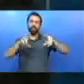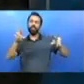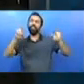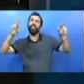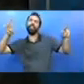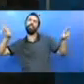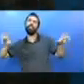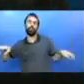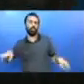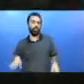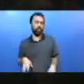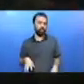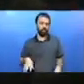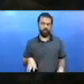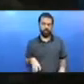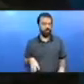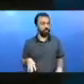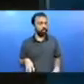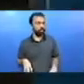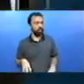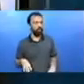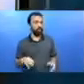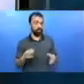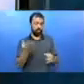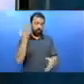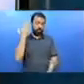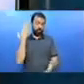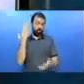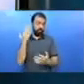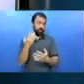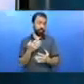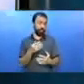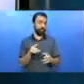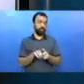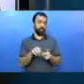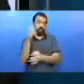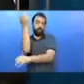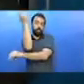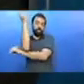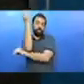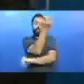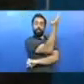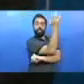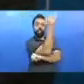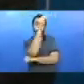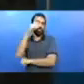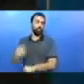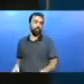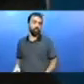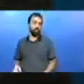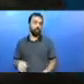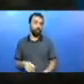cores diferentes e têm construções diferentes. Ao fundo nós também temos o que poderiam ser árvores ou talvez até fogos de